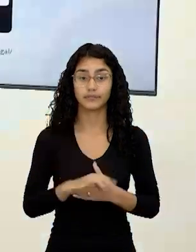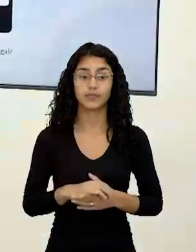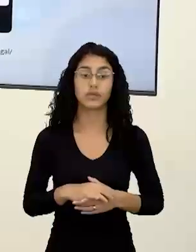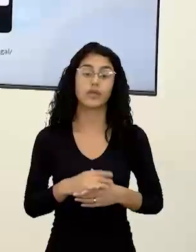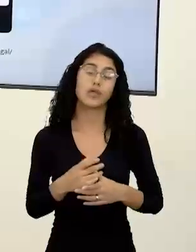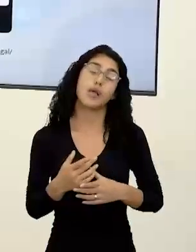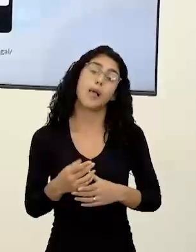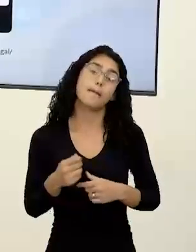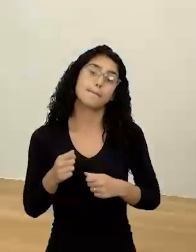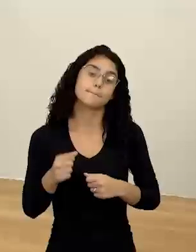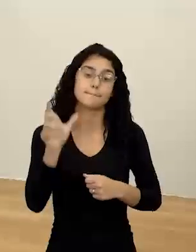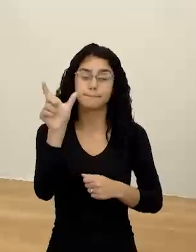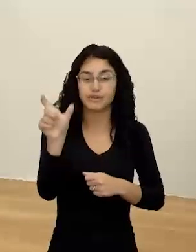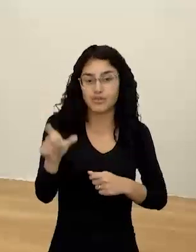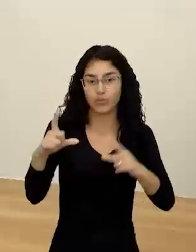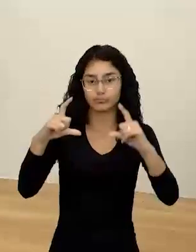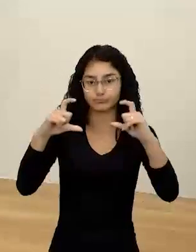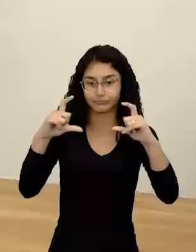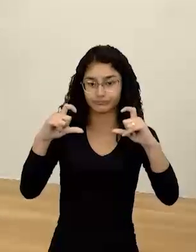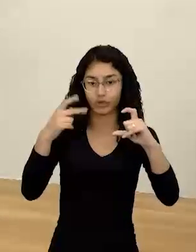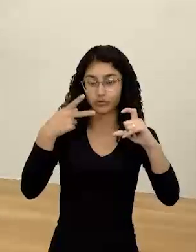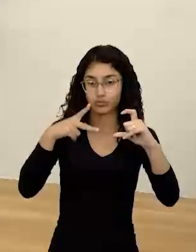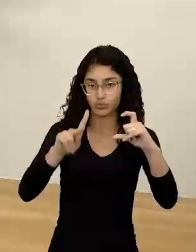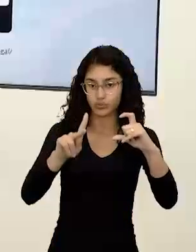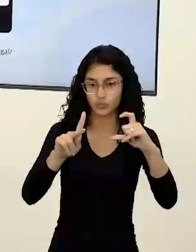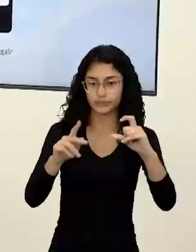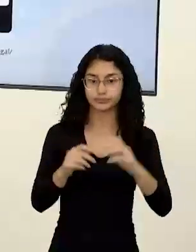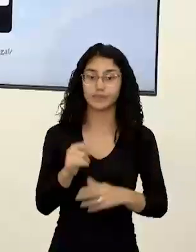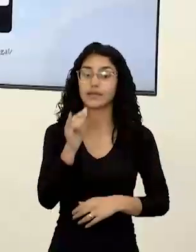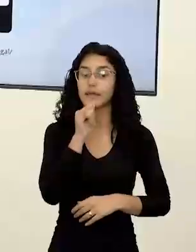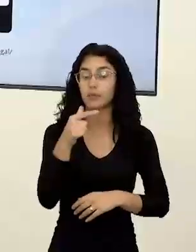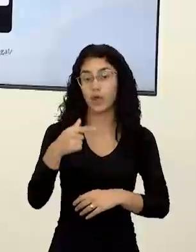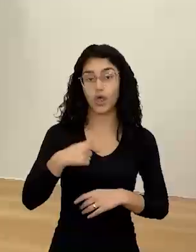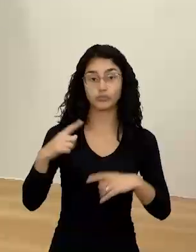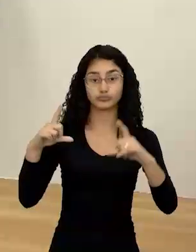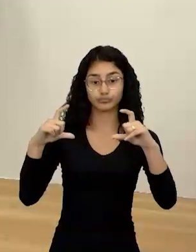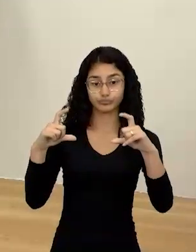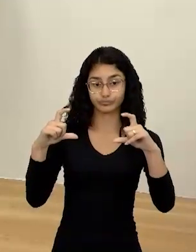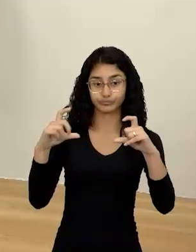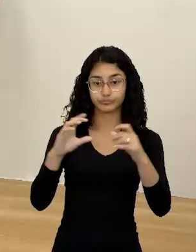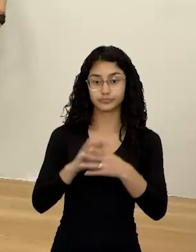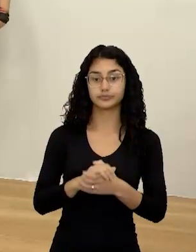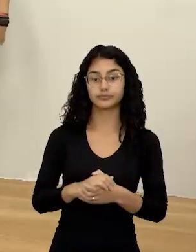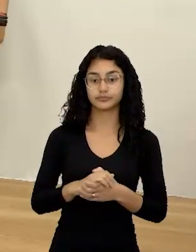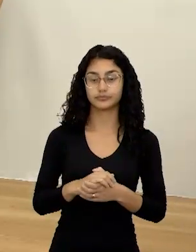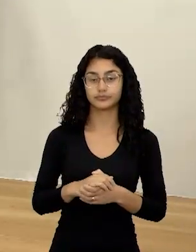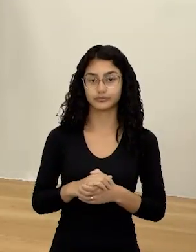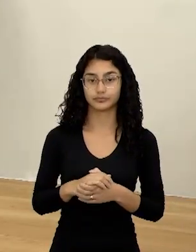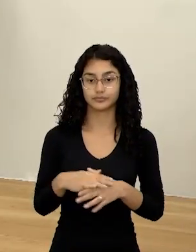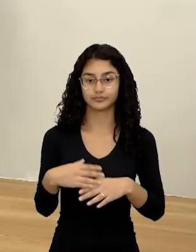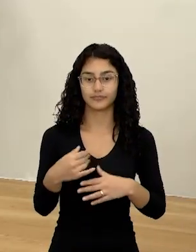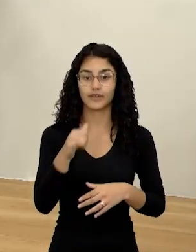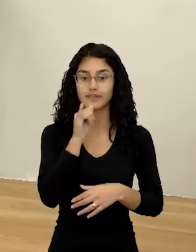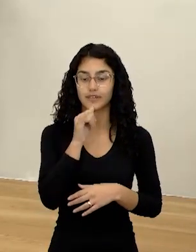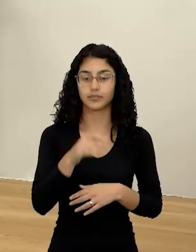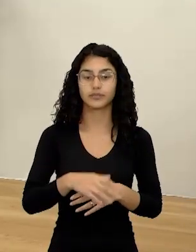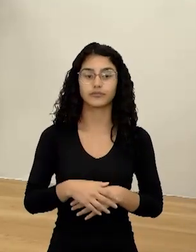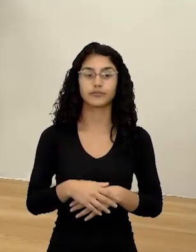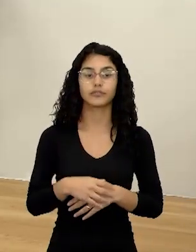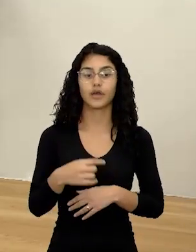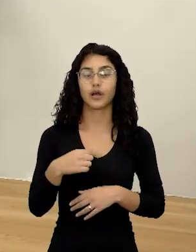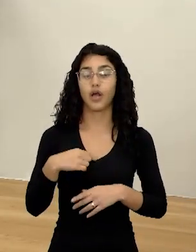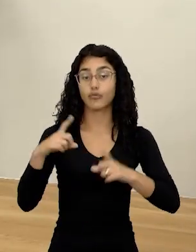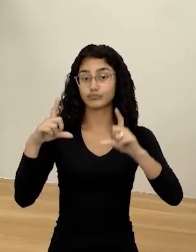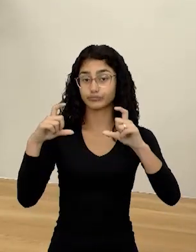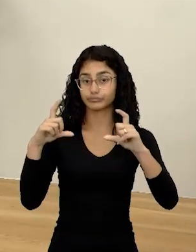exemplo, eu vim aqui, profissional, peguei a minha máquina, porque eu sou vintage. Exatamente,